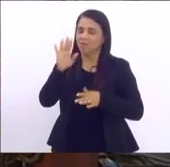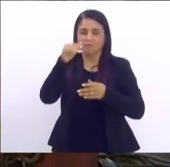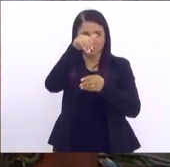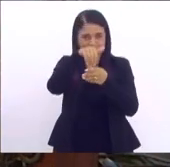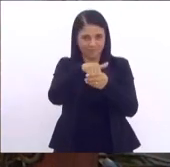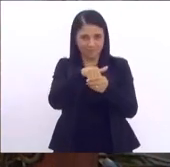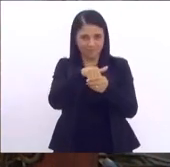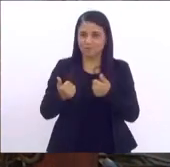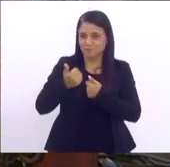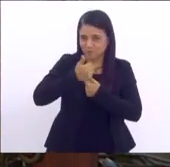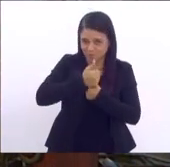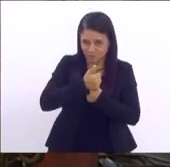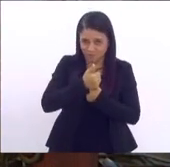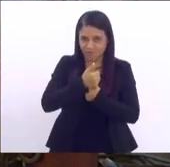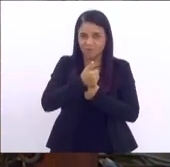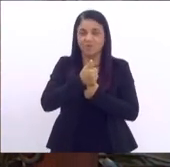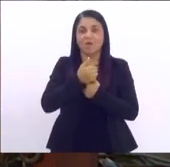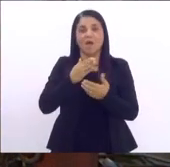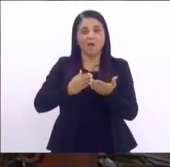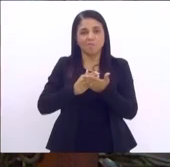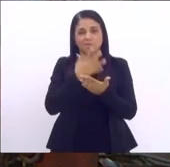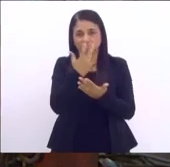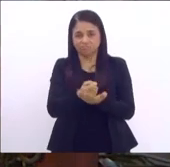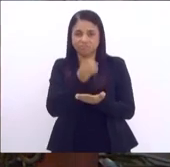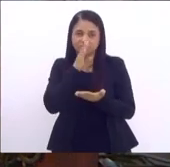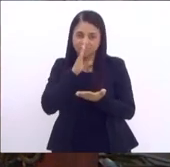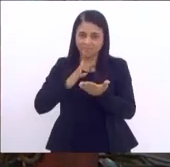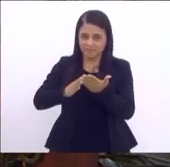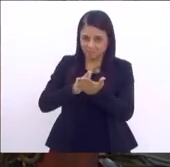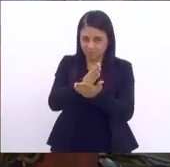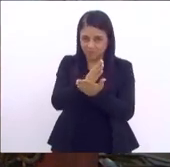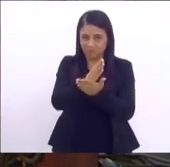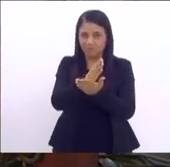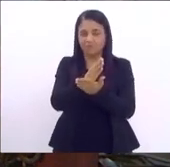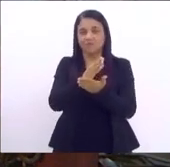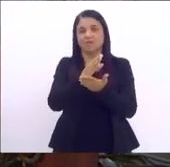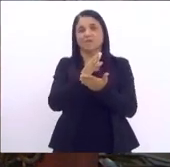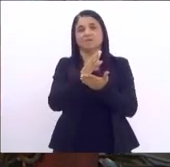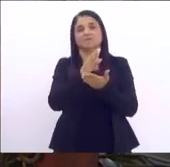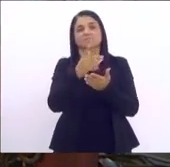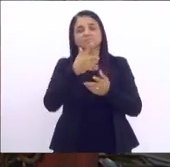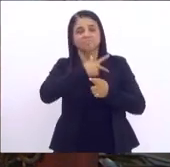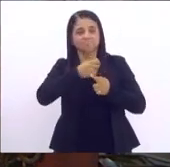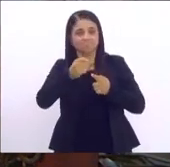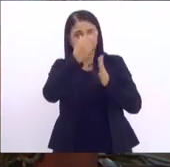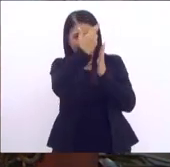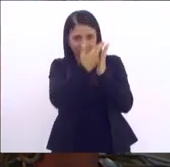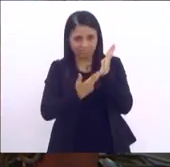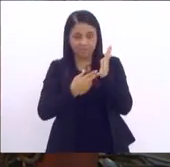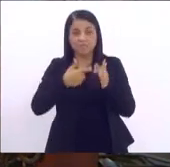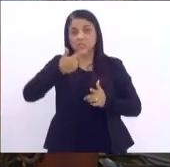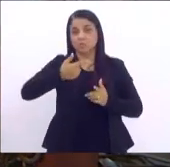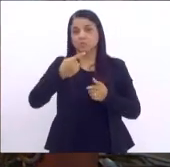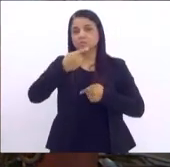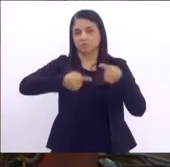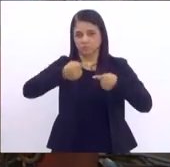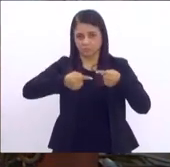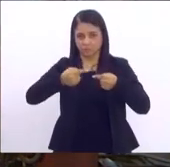Senhores que aprovam, permaneçam como estão. Aprovado, vai a redação do vencido para a segunda discussão. Incluídos na ordem